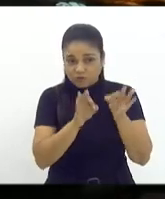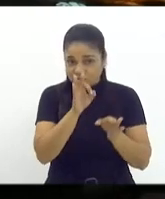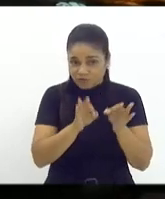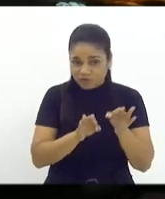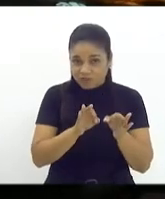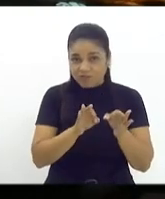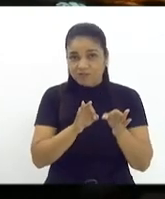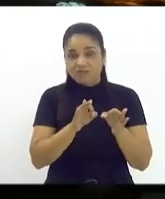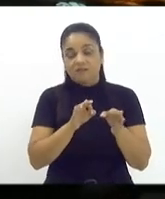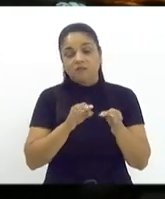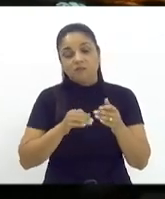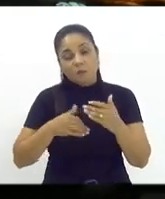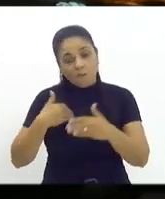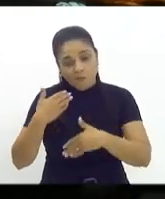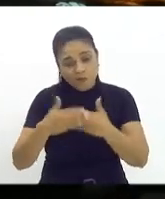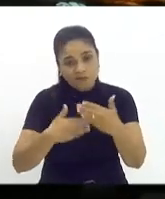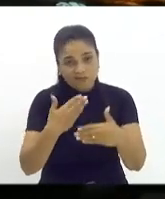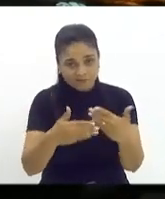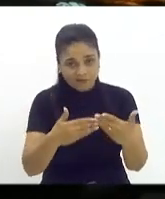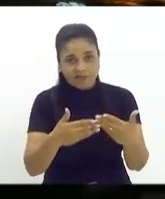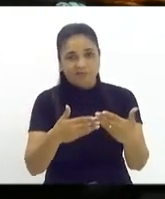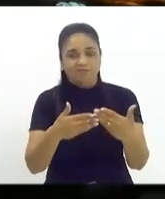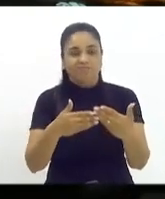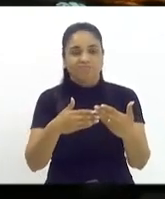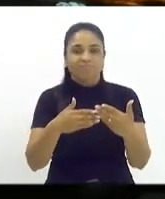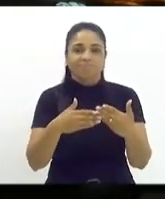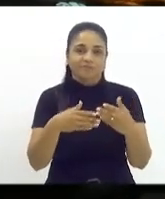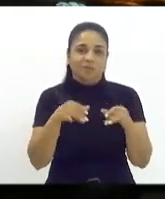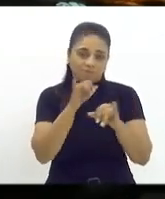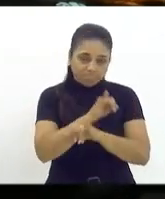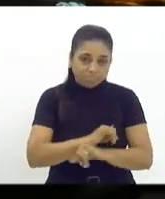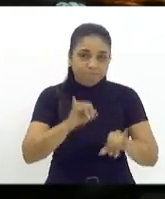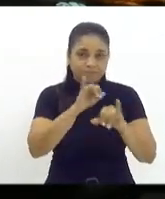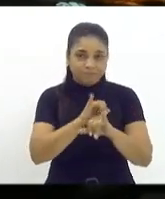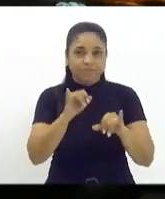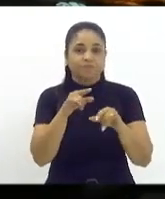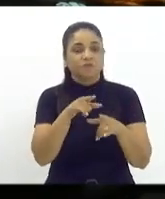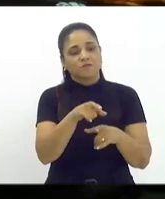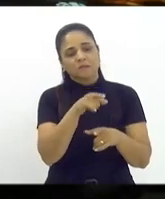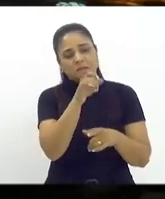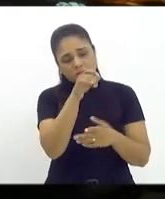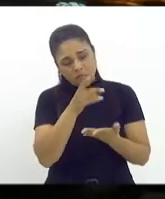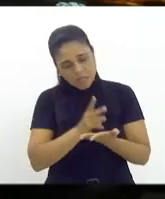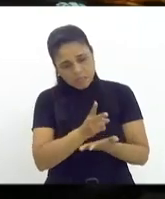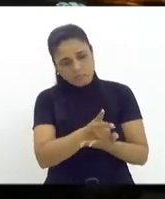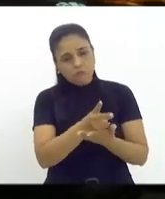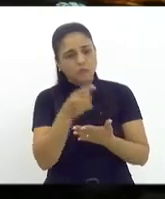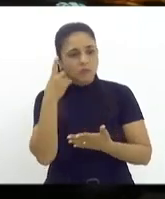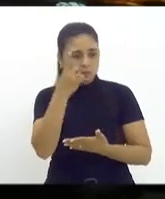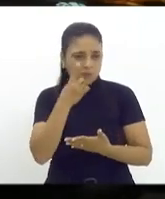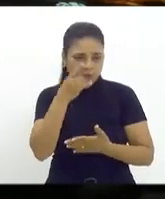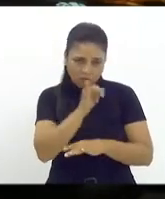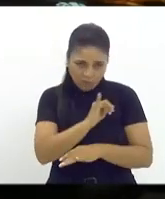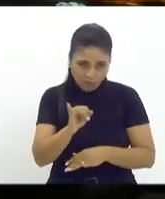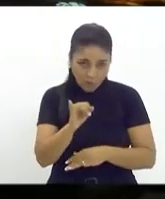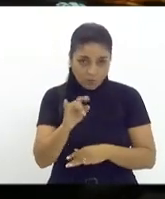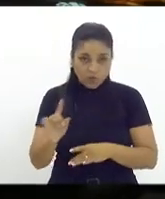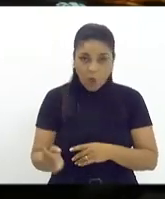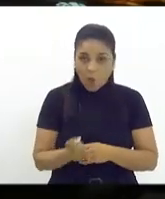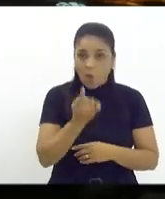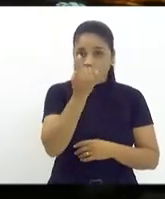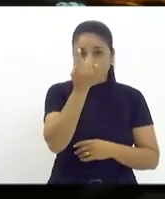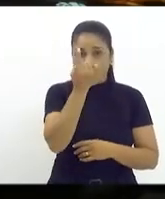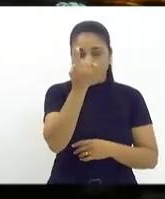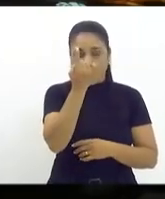do processo já é um caso alarmante como vossa excelência a mesma coloca Deputado se há um único caso de